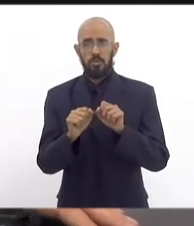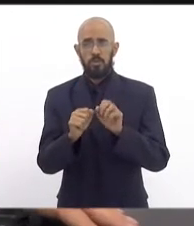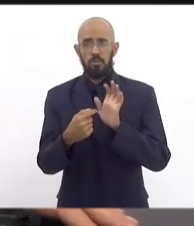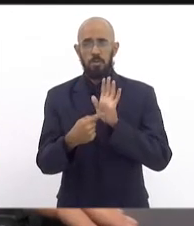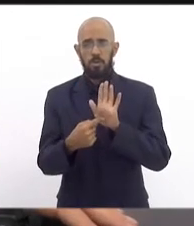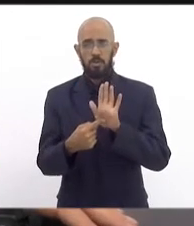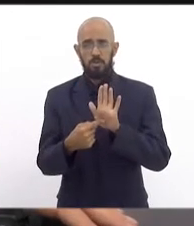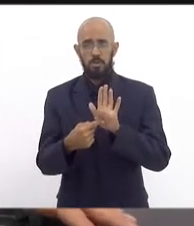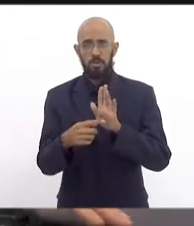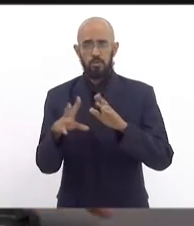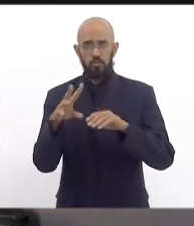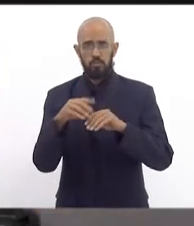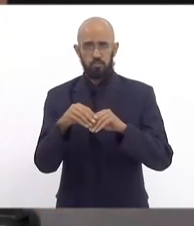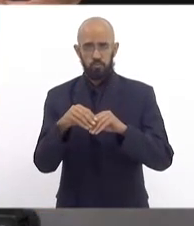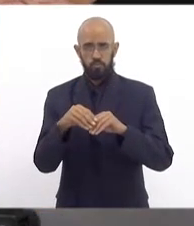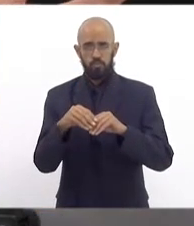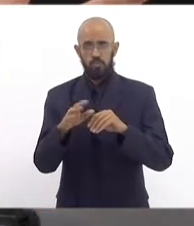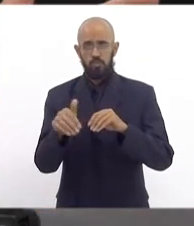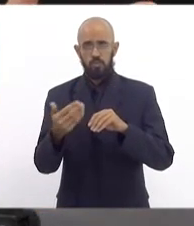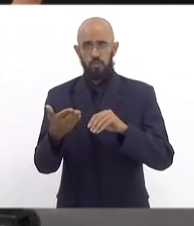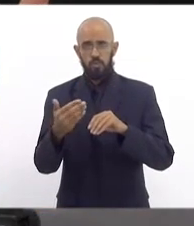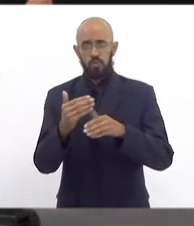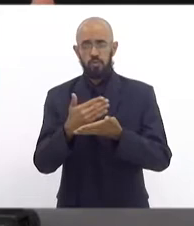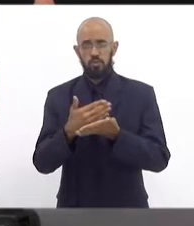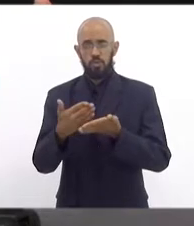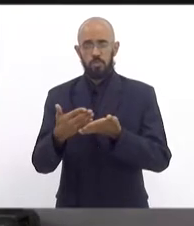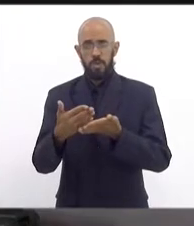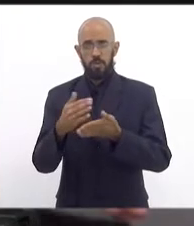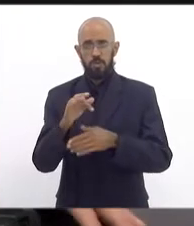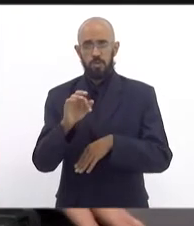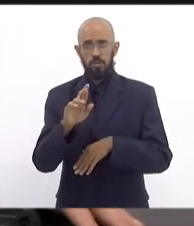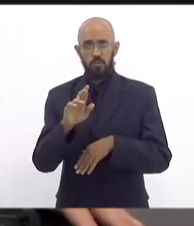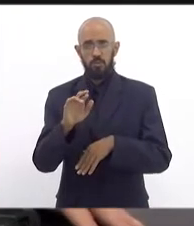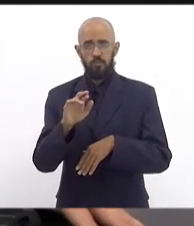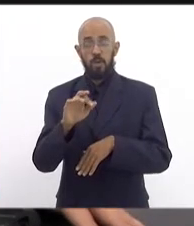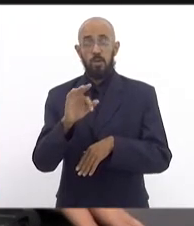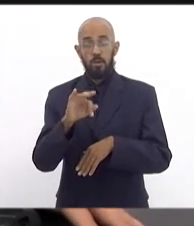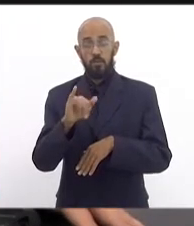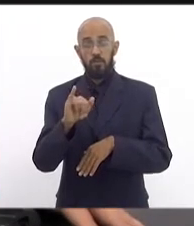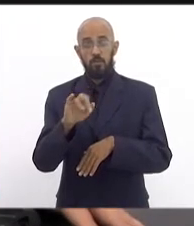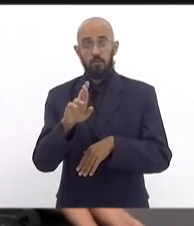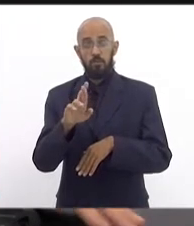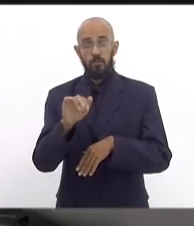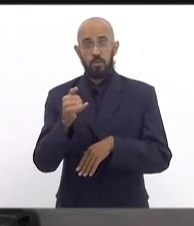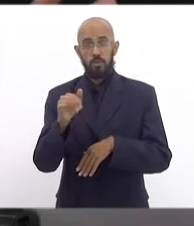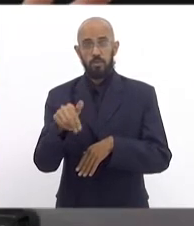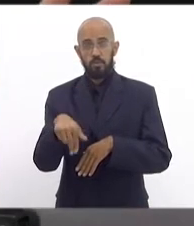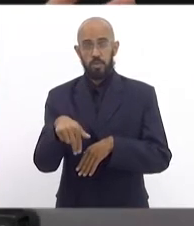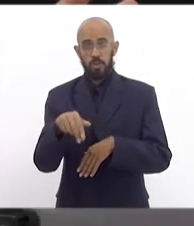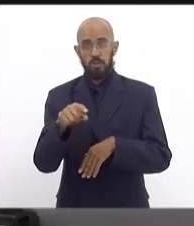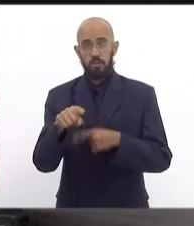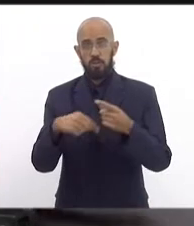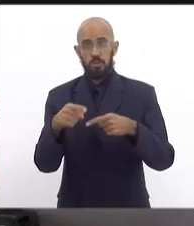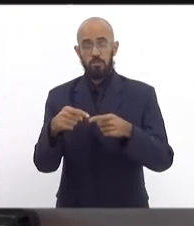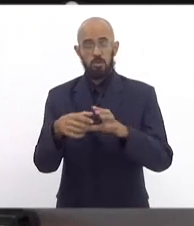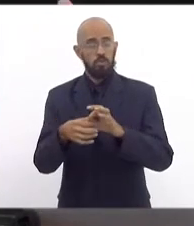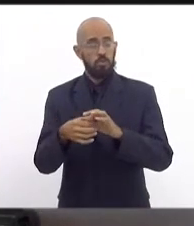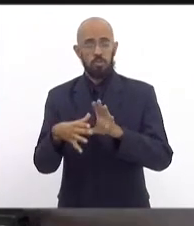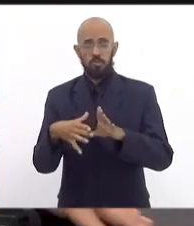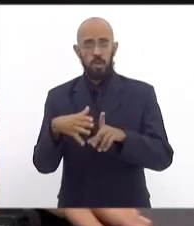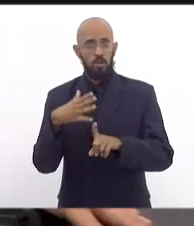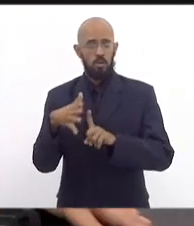Então vamos abrir com a firjan e depois eu faculto a palavra